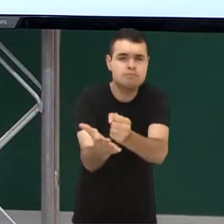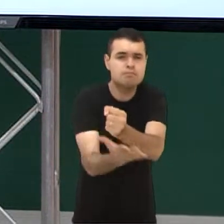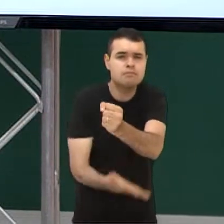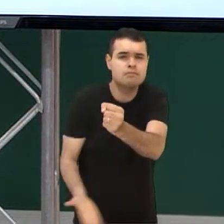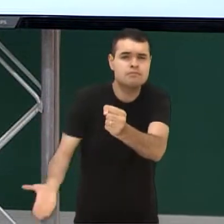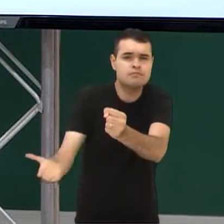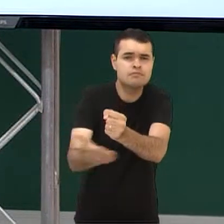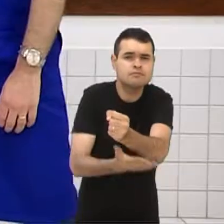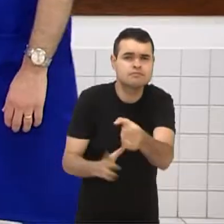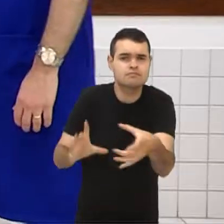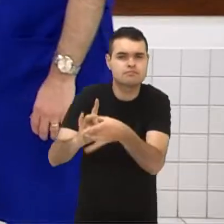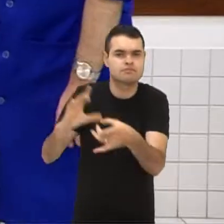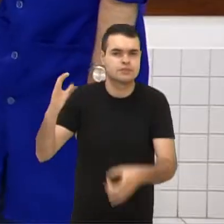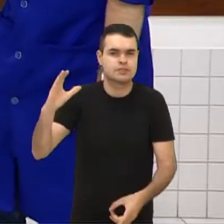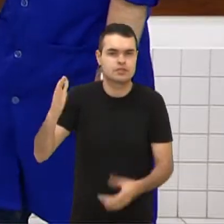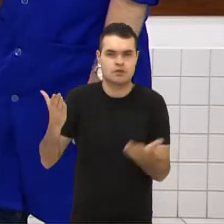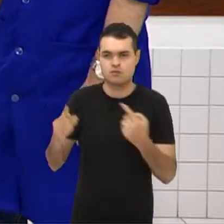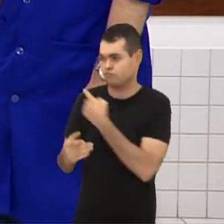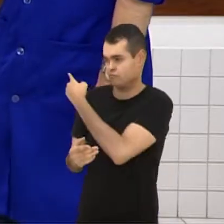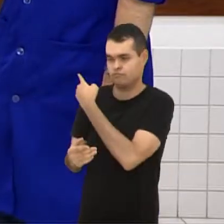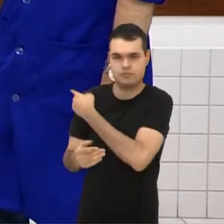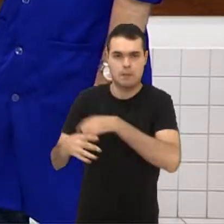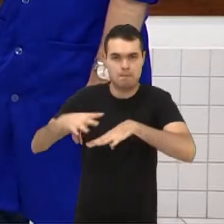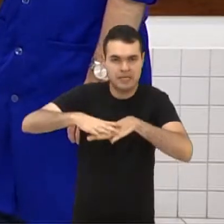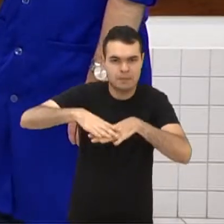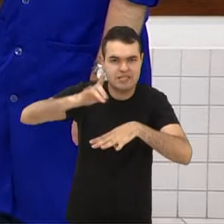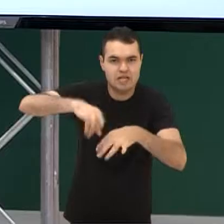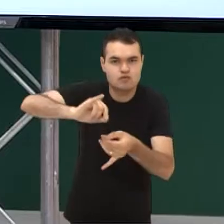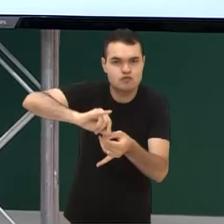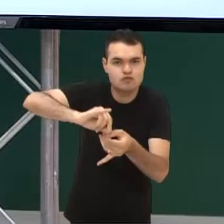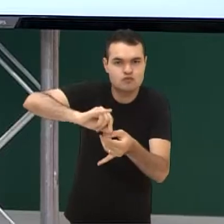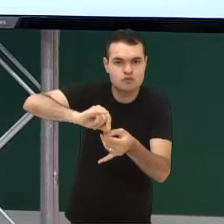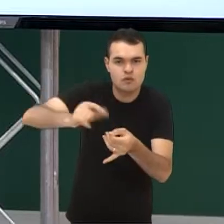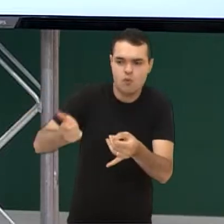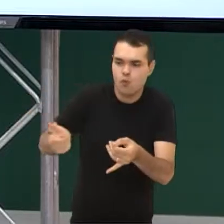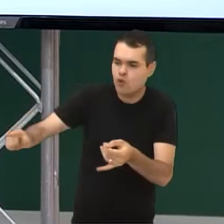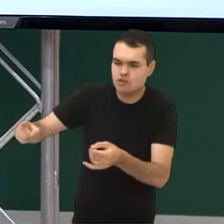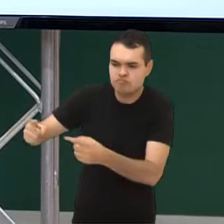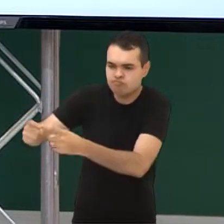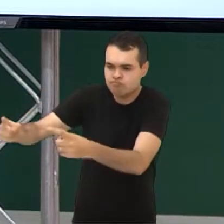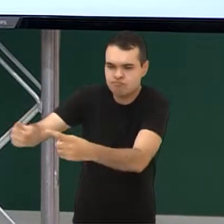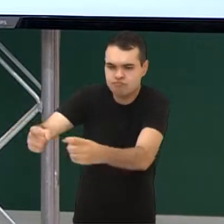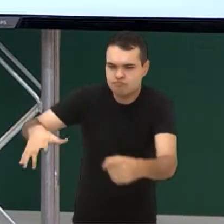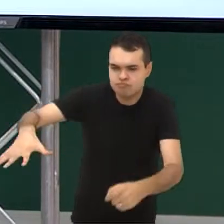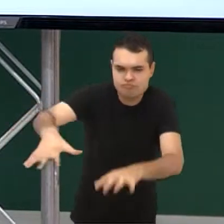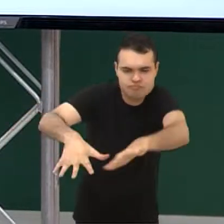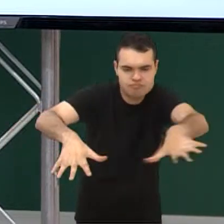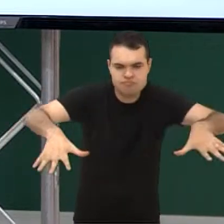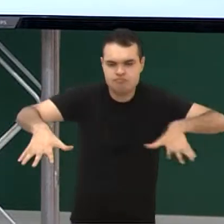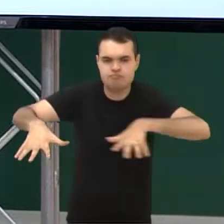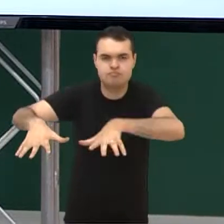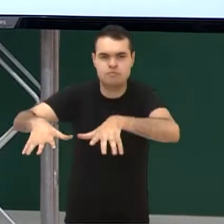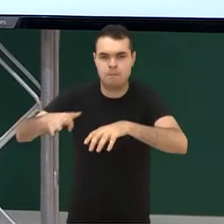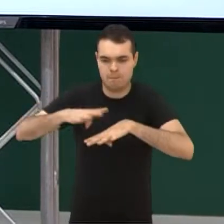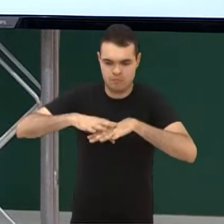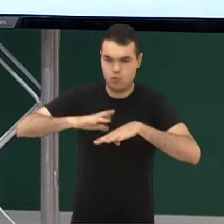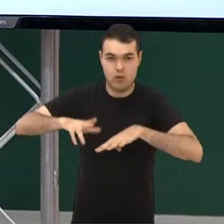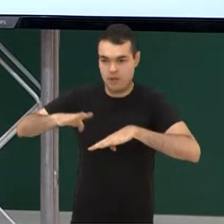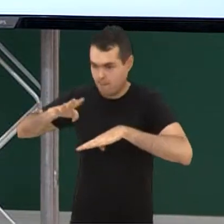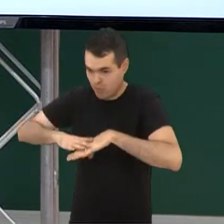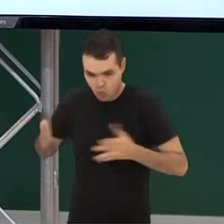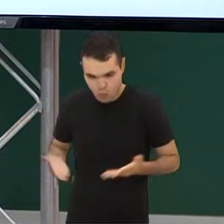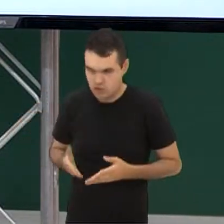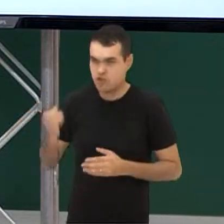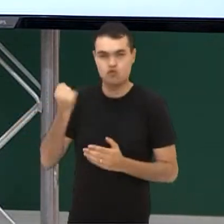outras ciências, né? Não é à toa que está aqui, ó, como instrumento de todas as outras ciências. Então, não é que nós vamos matematizar a